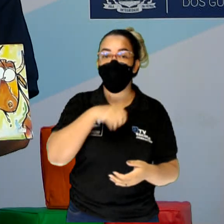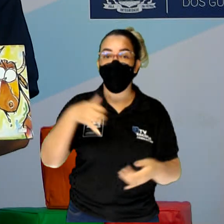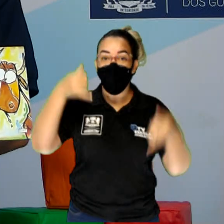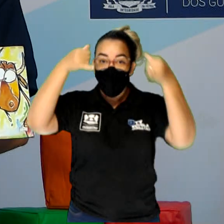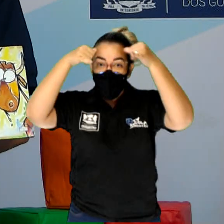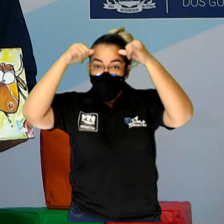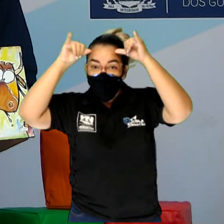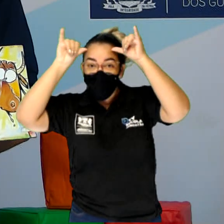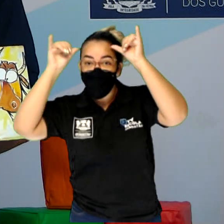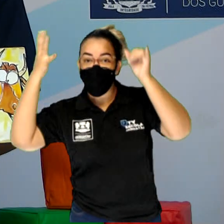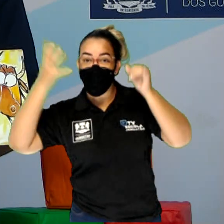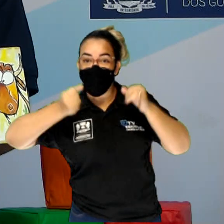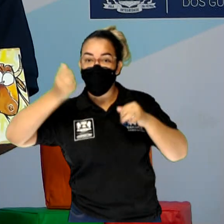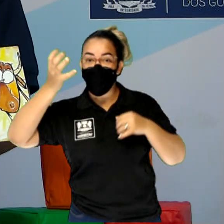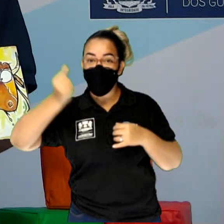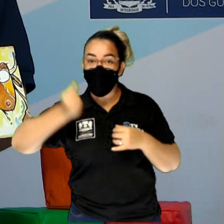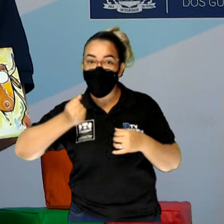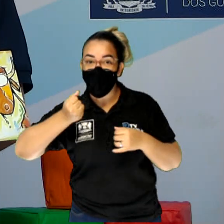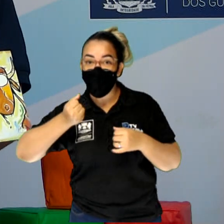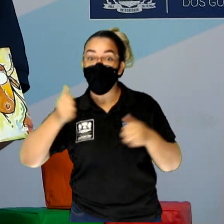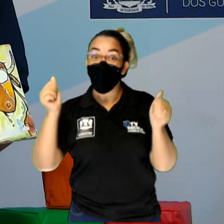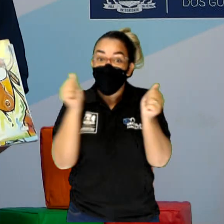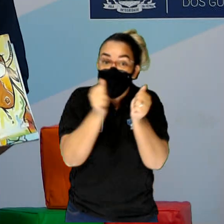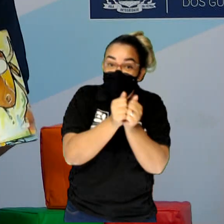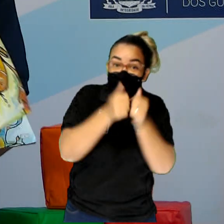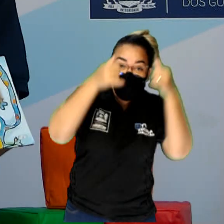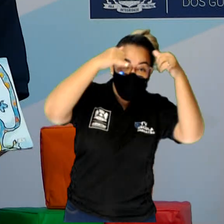foi convidada junto com o boi.